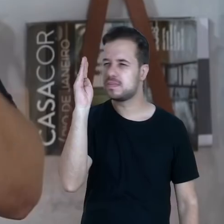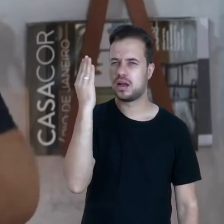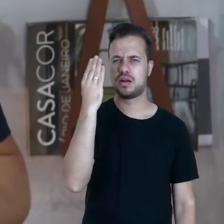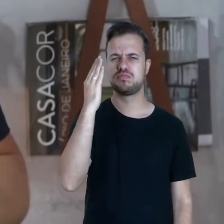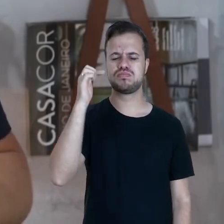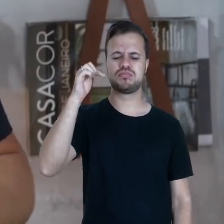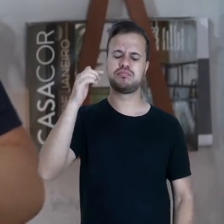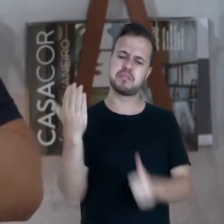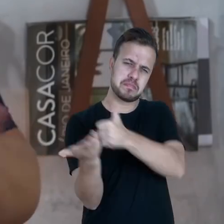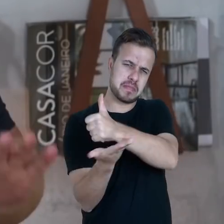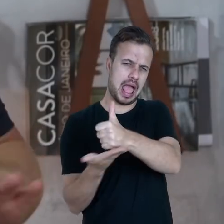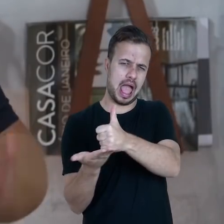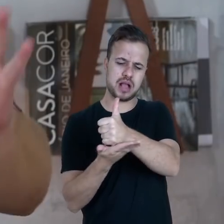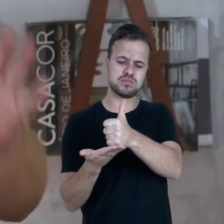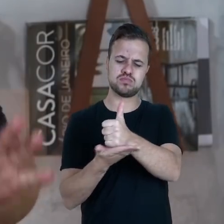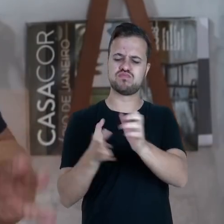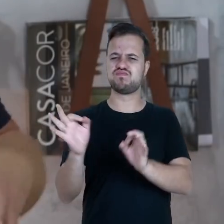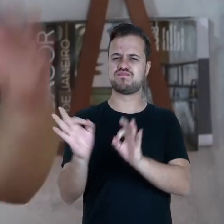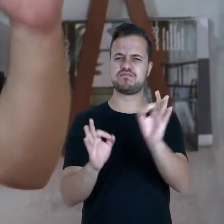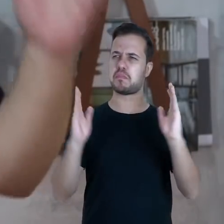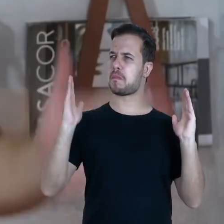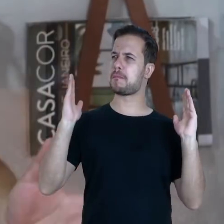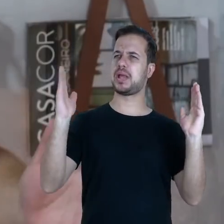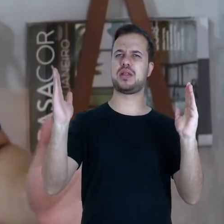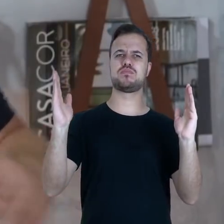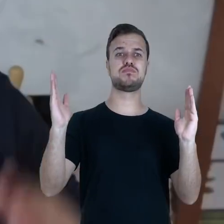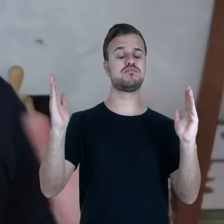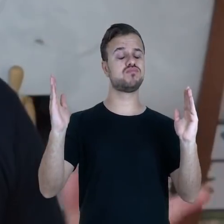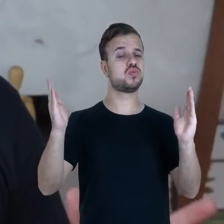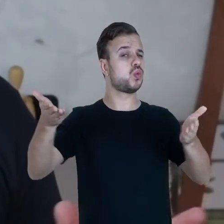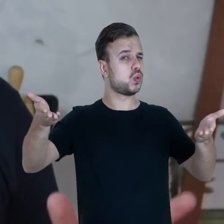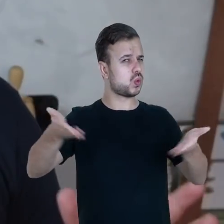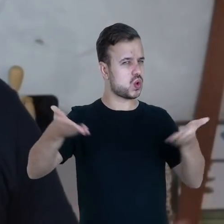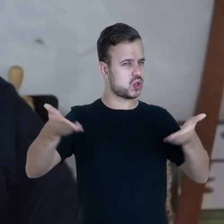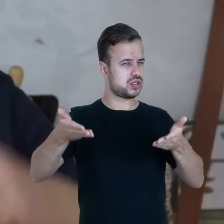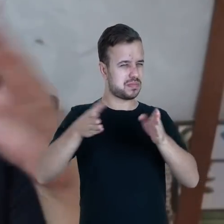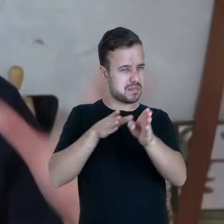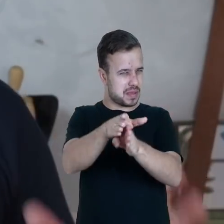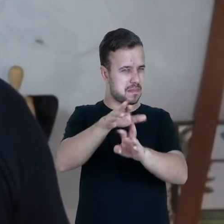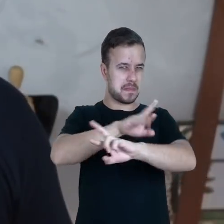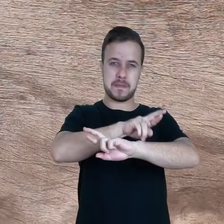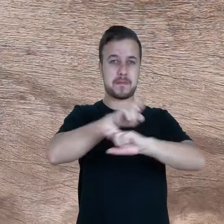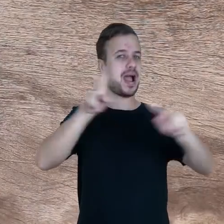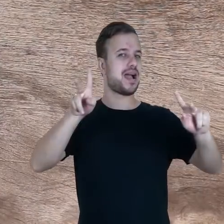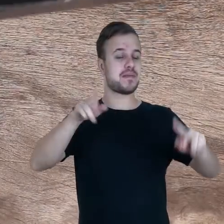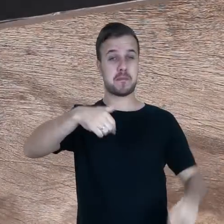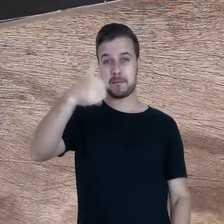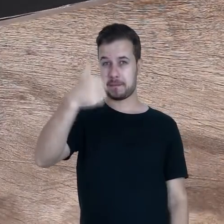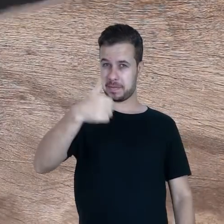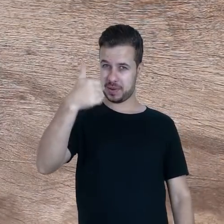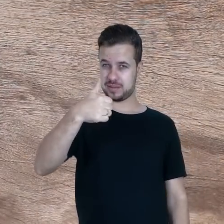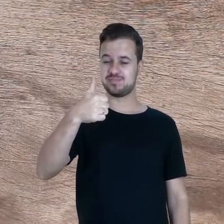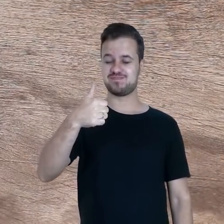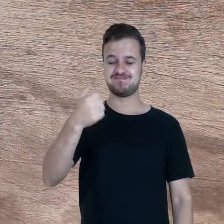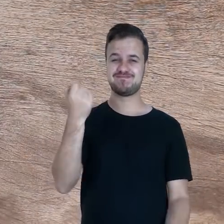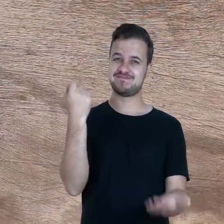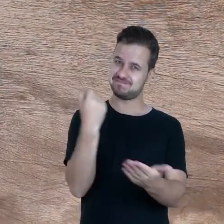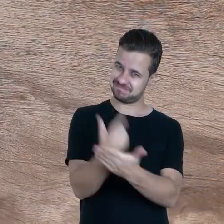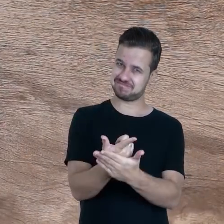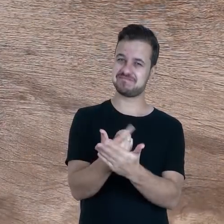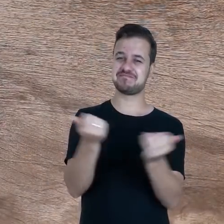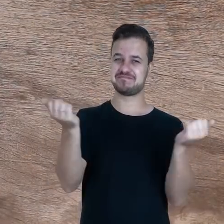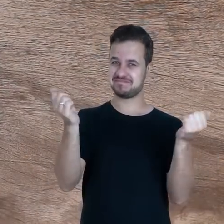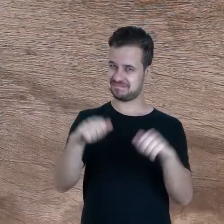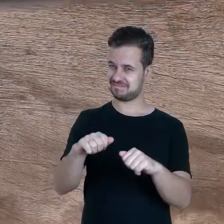espelhos. Essa é uma decoração básica que serve para você vestir as paredes. Hoje eu vou te dar dicas diferentes dessa. A minha primeira dica é: invista